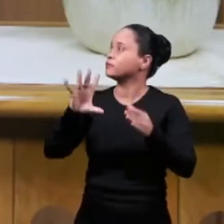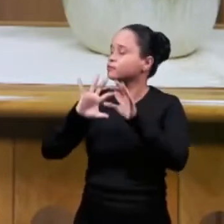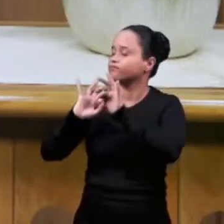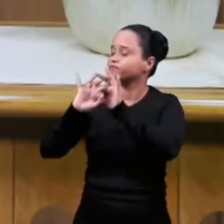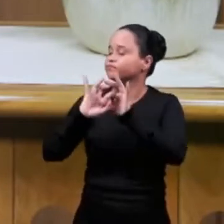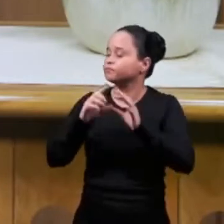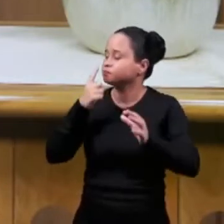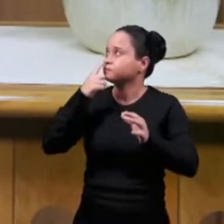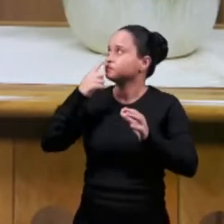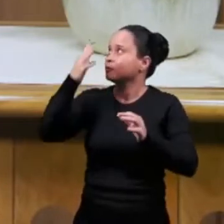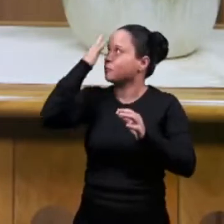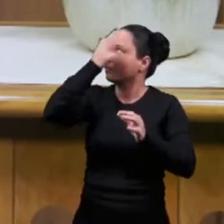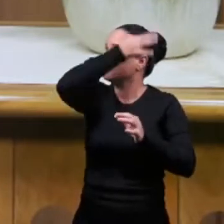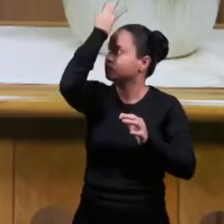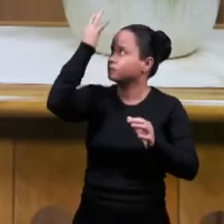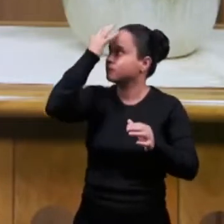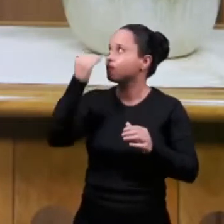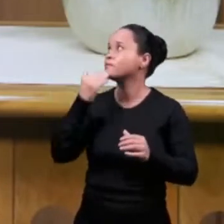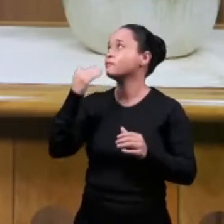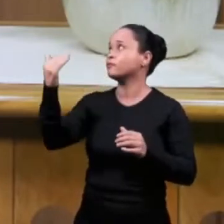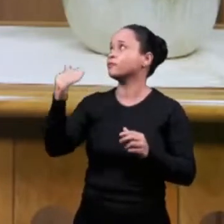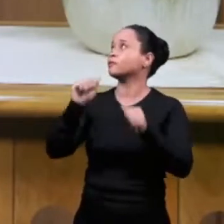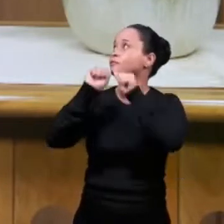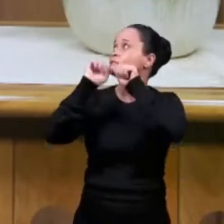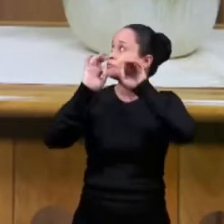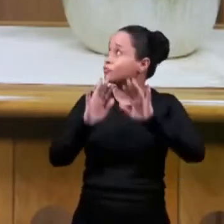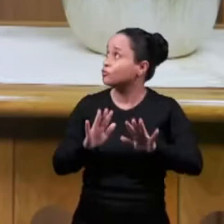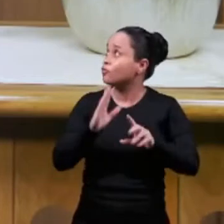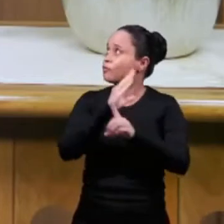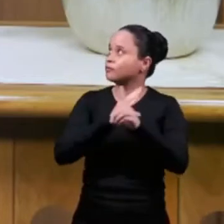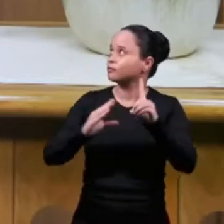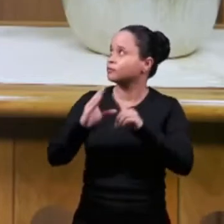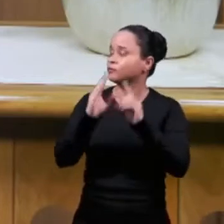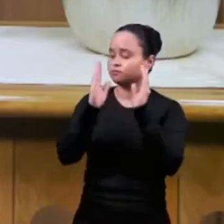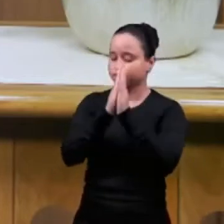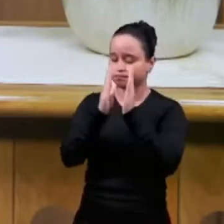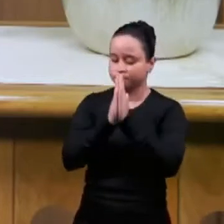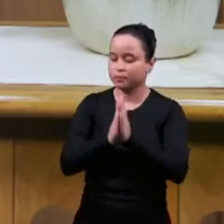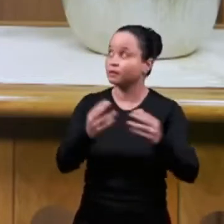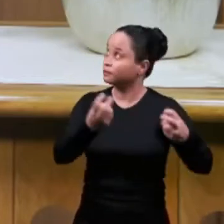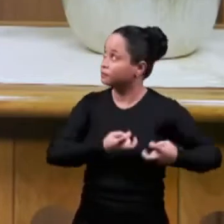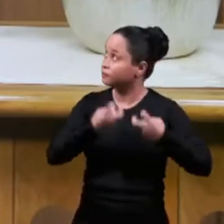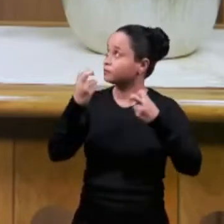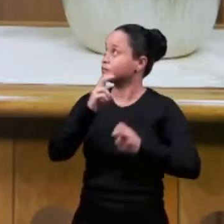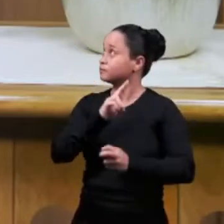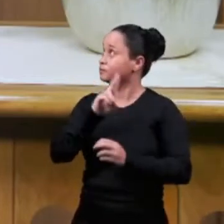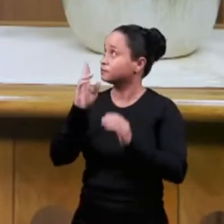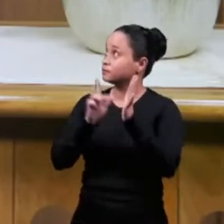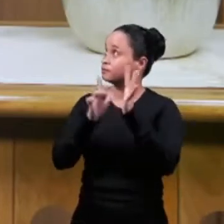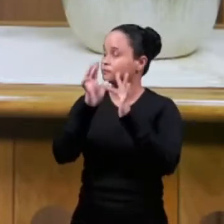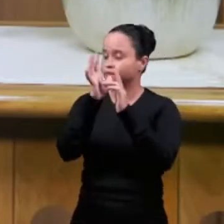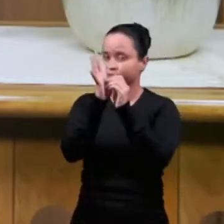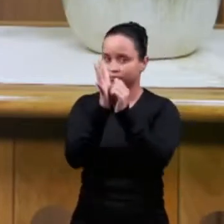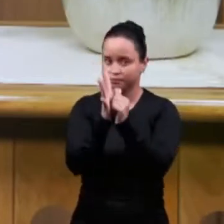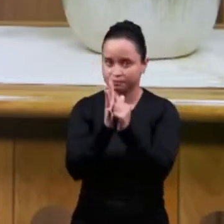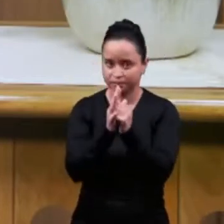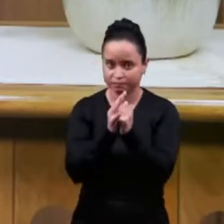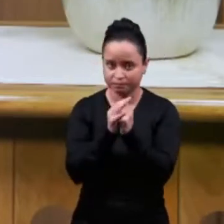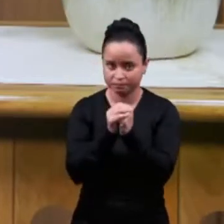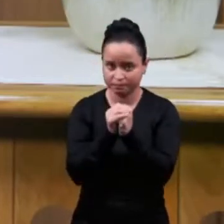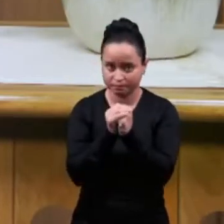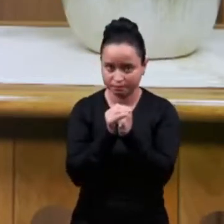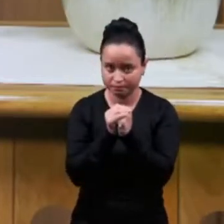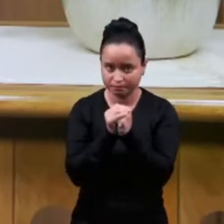Teu Espírito. Assim pedimos, nos abençoa nesse culto, pois oramos clamando pelo sangue e em nome do Senhor Jesus.